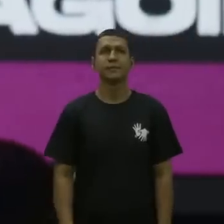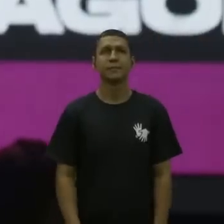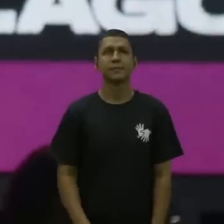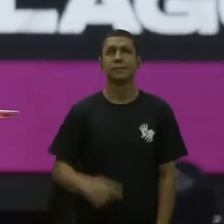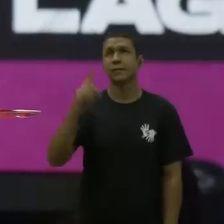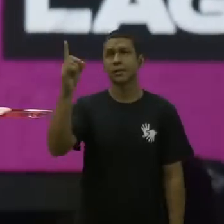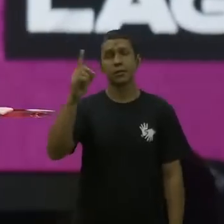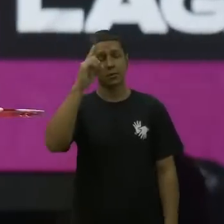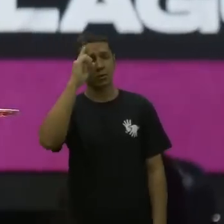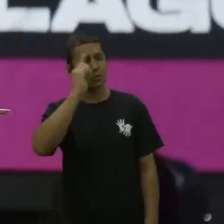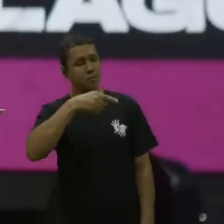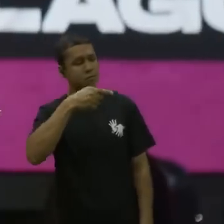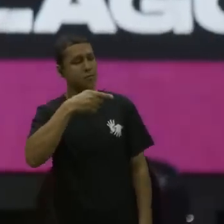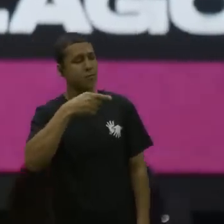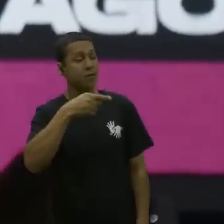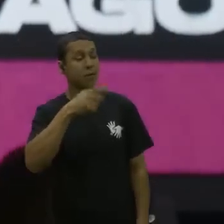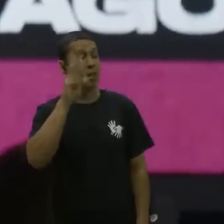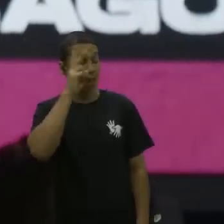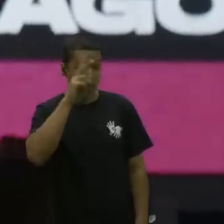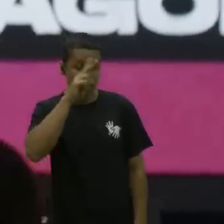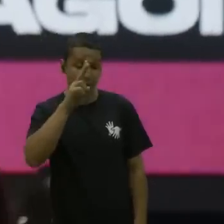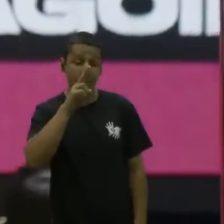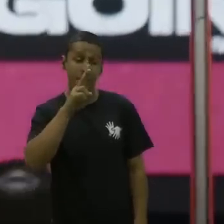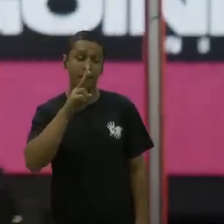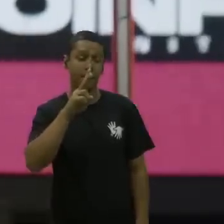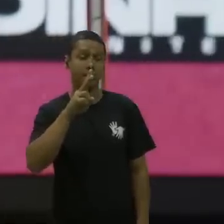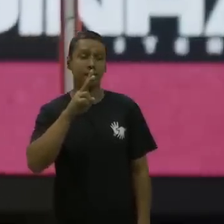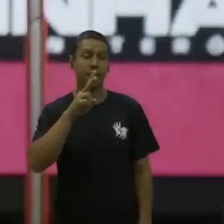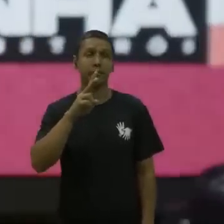Deus veio te lembrar: